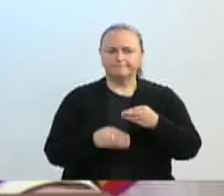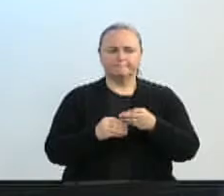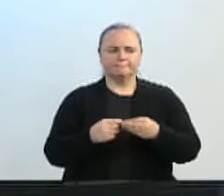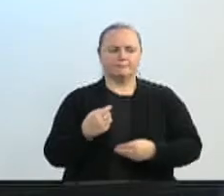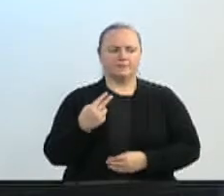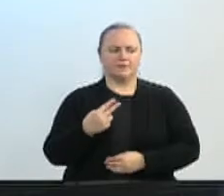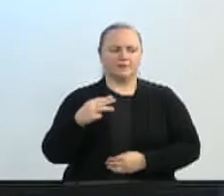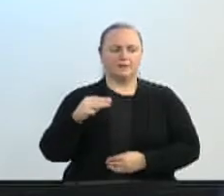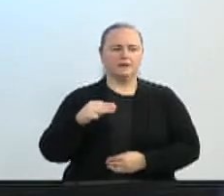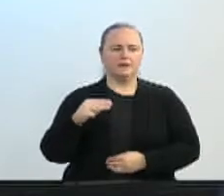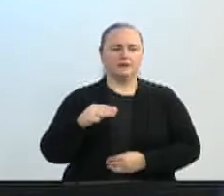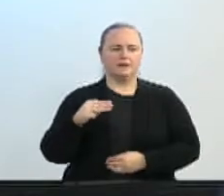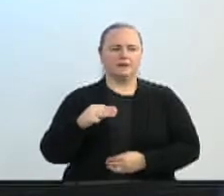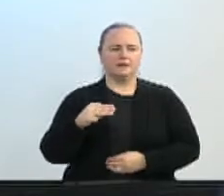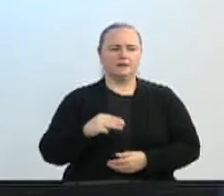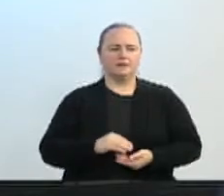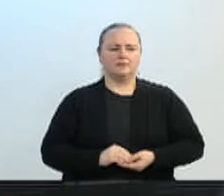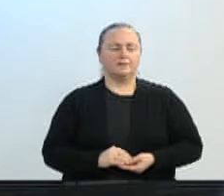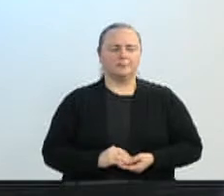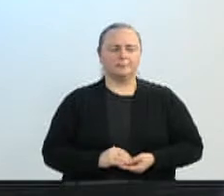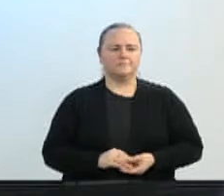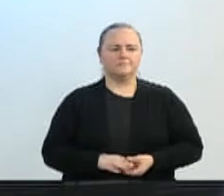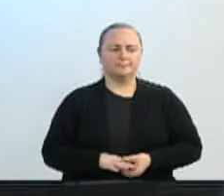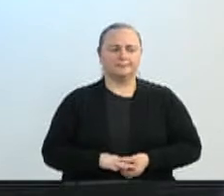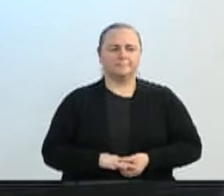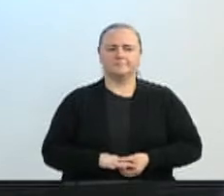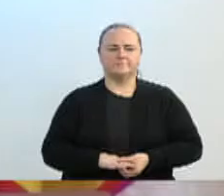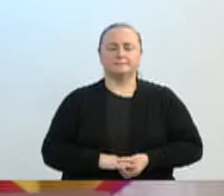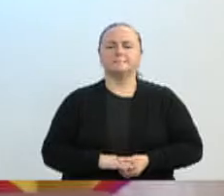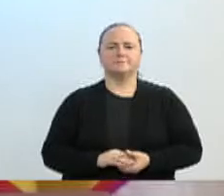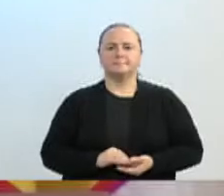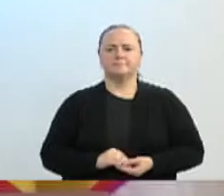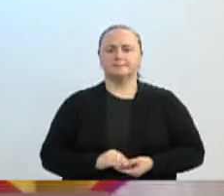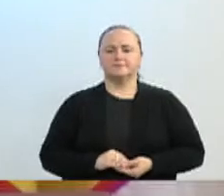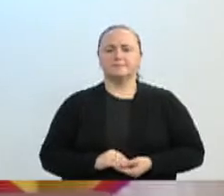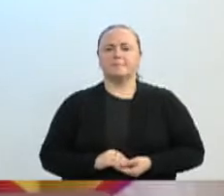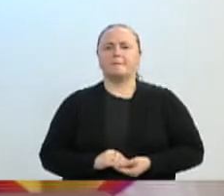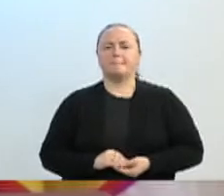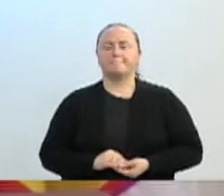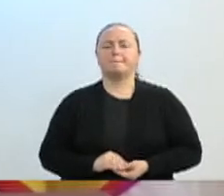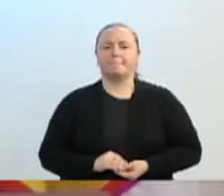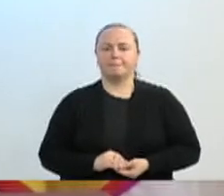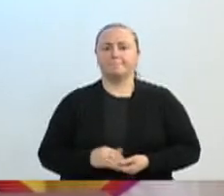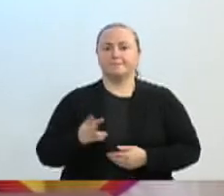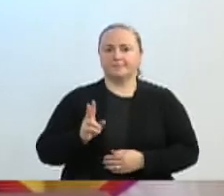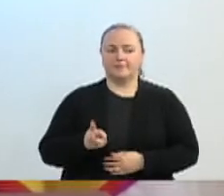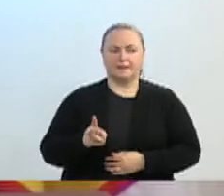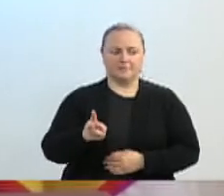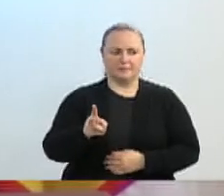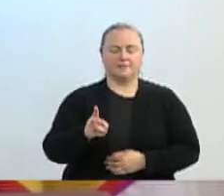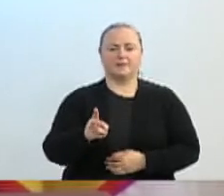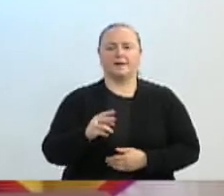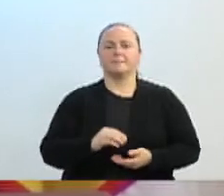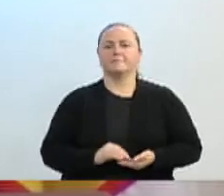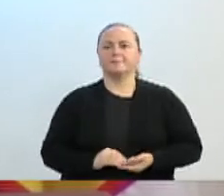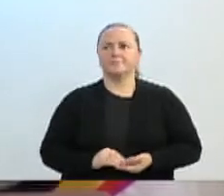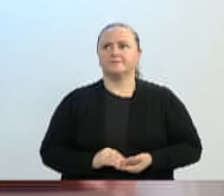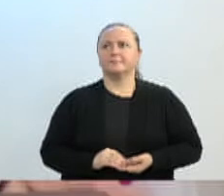finalizar. Concedo mais 2 minutos a Vossa Excelência, vereador Tuca. Para continuar o relato aqui, nós não